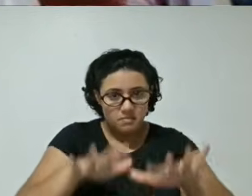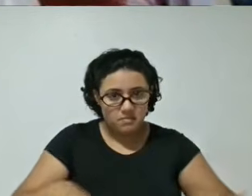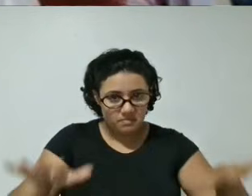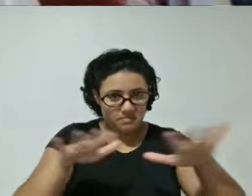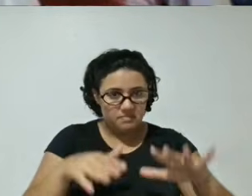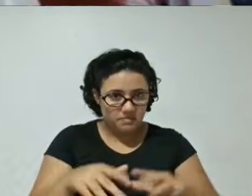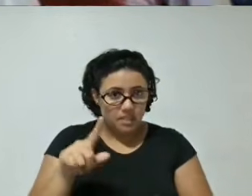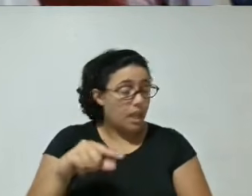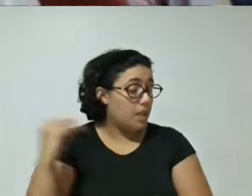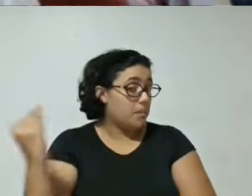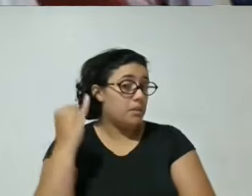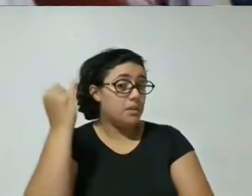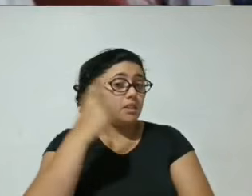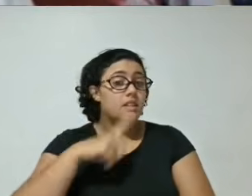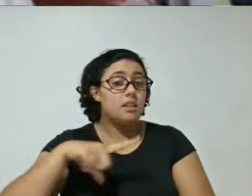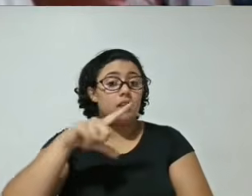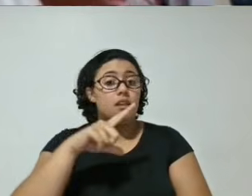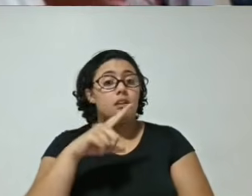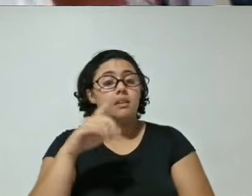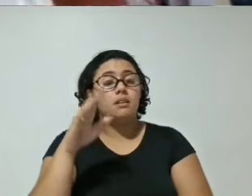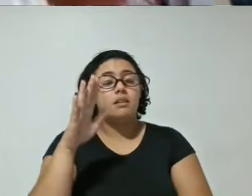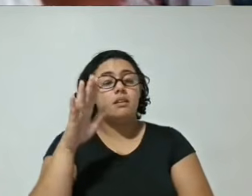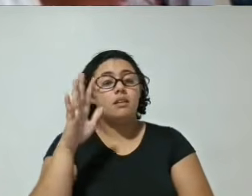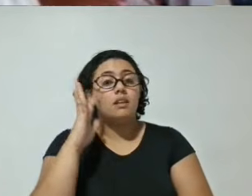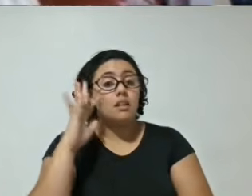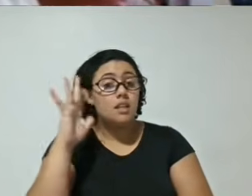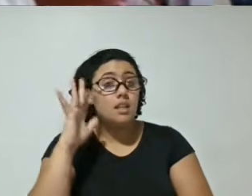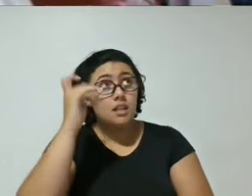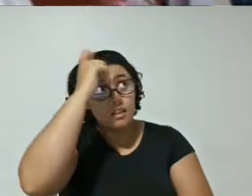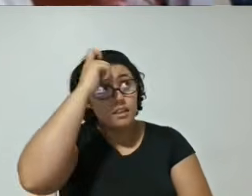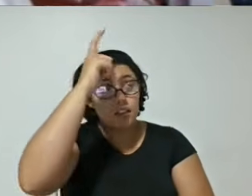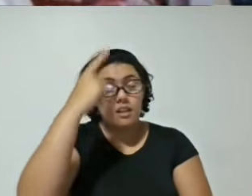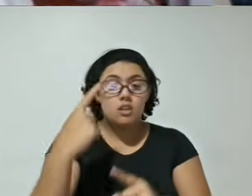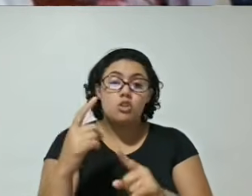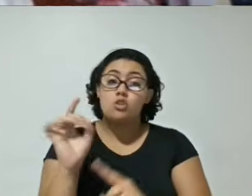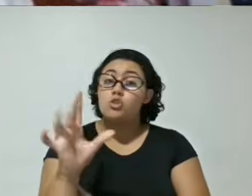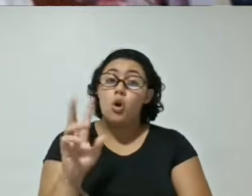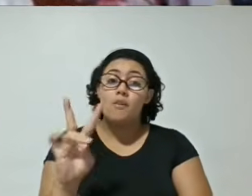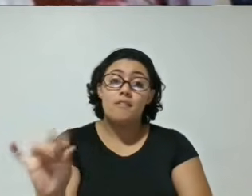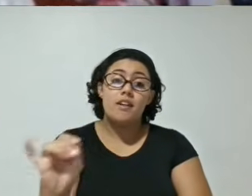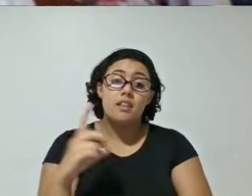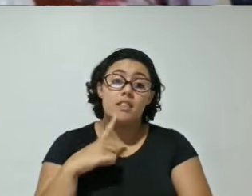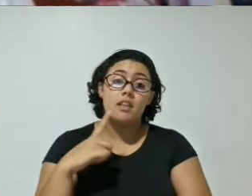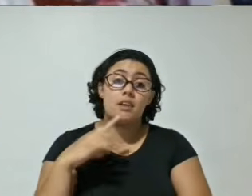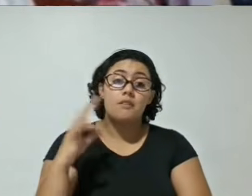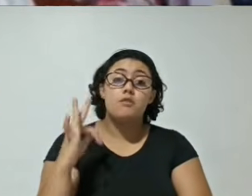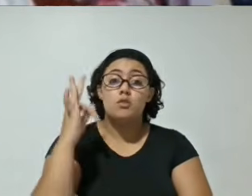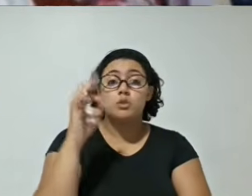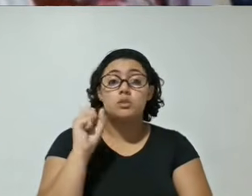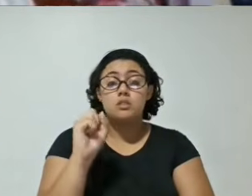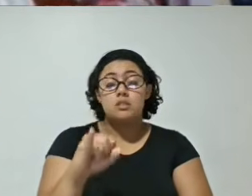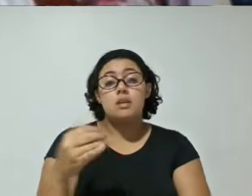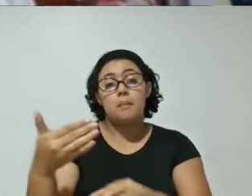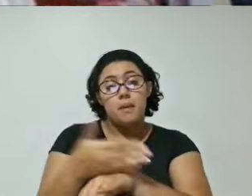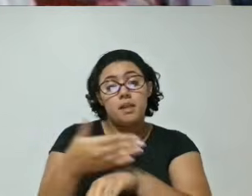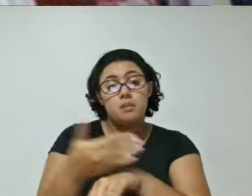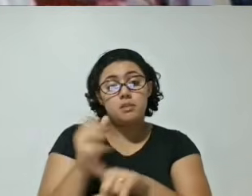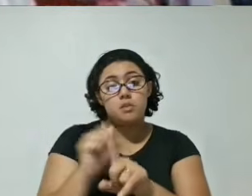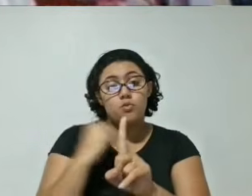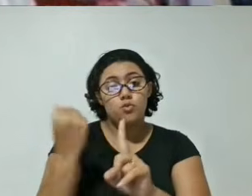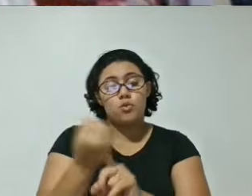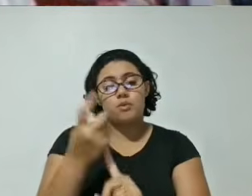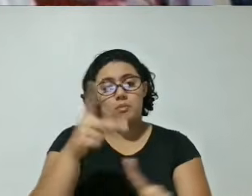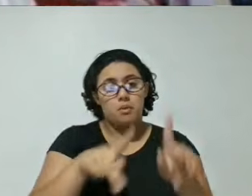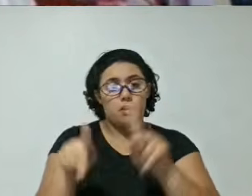tenha essa noção, e só vai ter futuro com a participação social, a participação popular. As